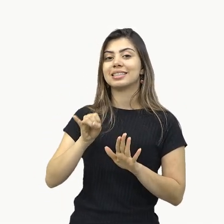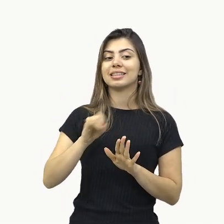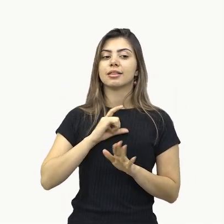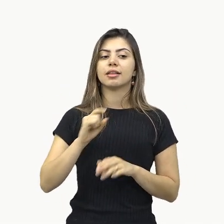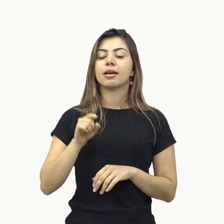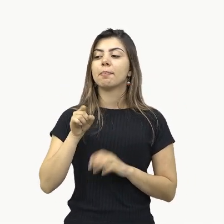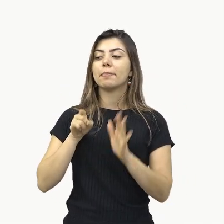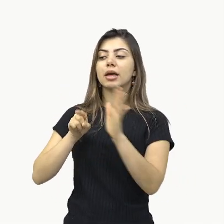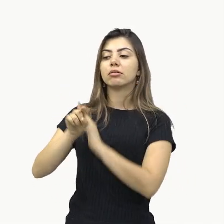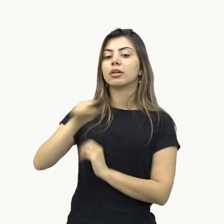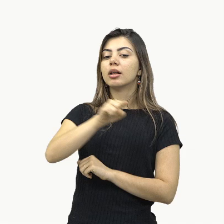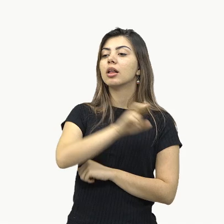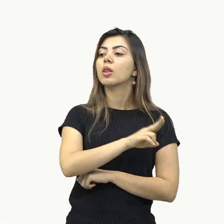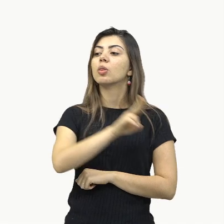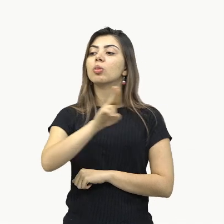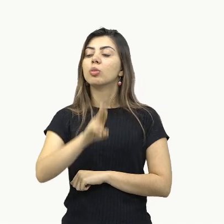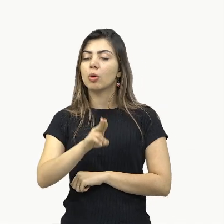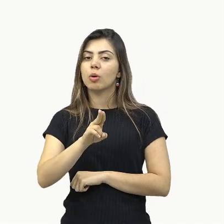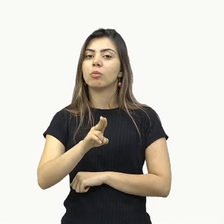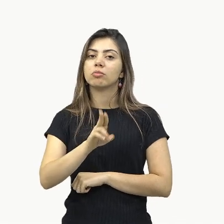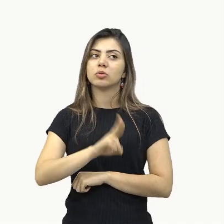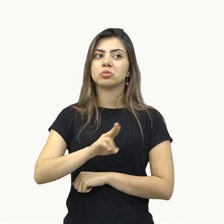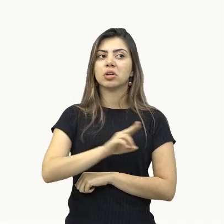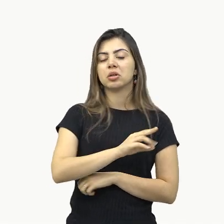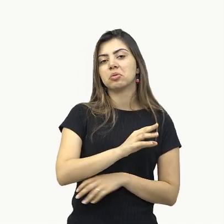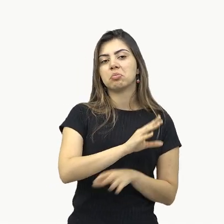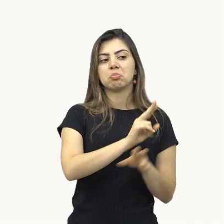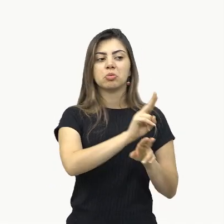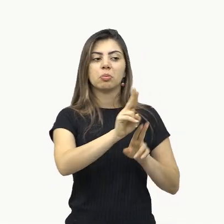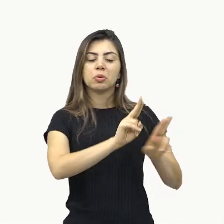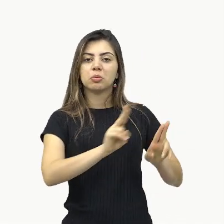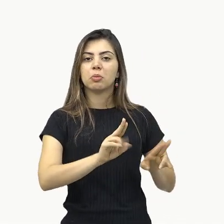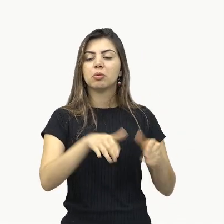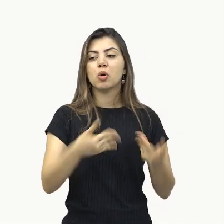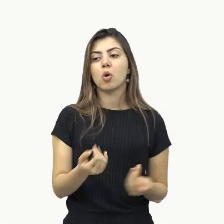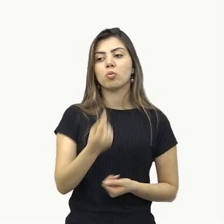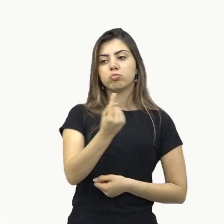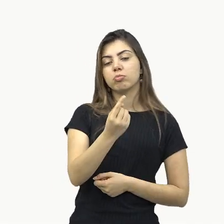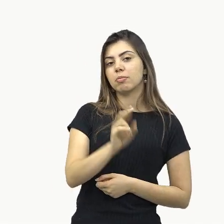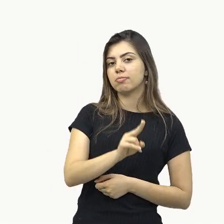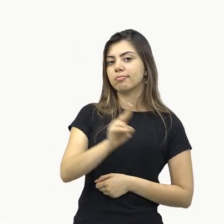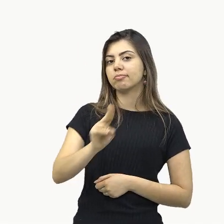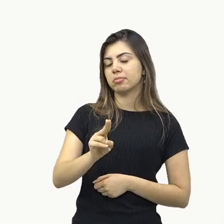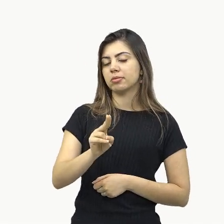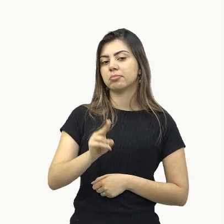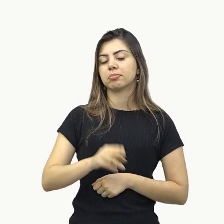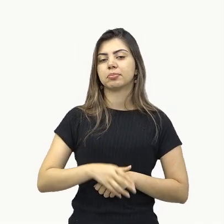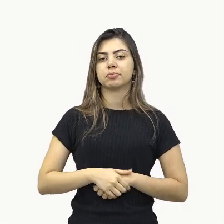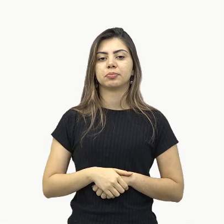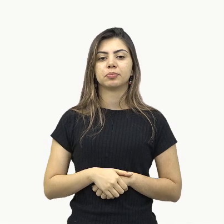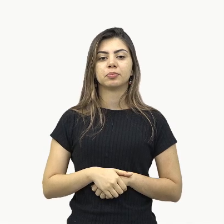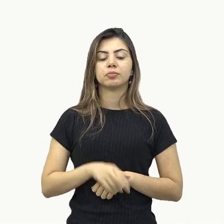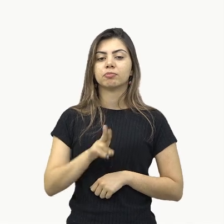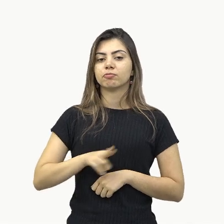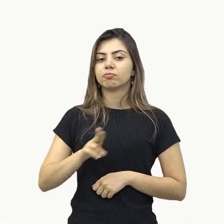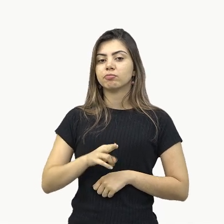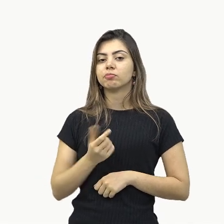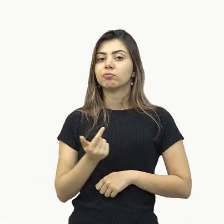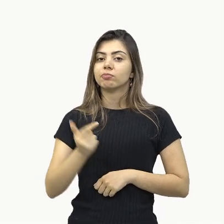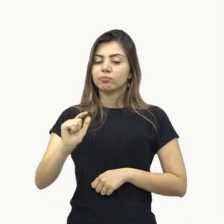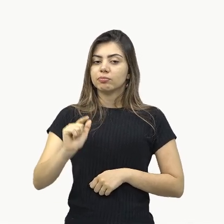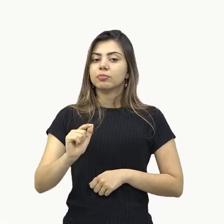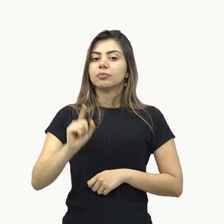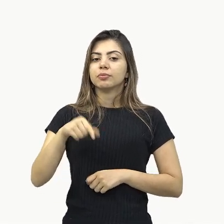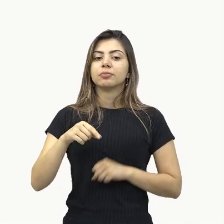pessoa, tanto de singular ou plural, né? O nome deles ou delas, ou dele ou dela, eu vou utilizar então